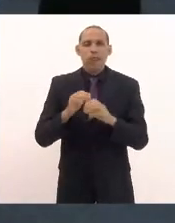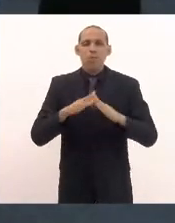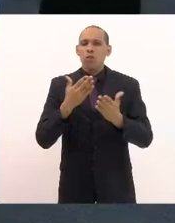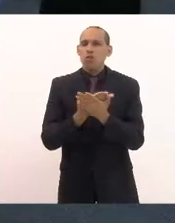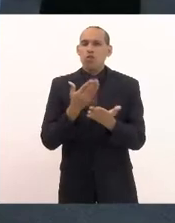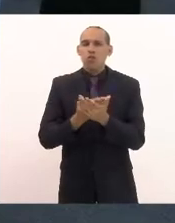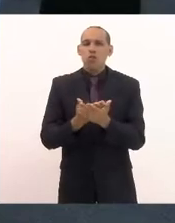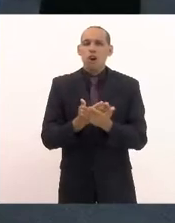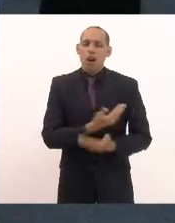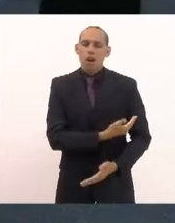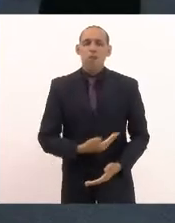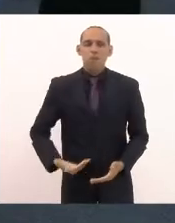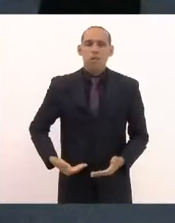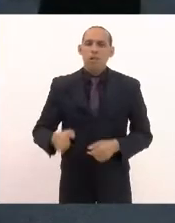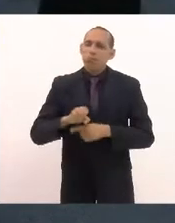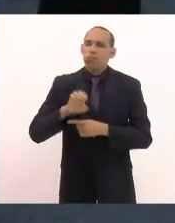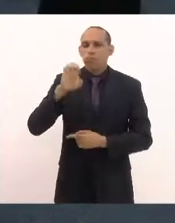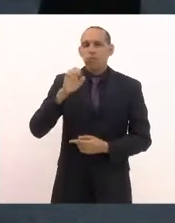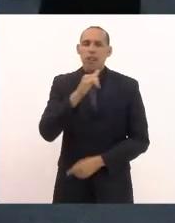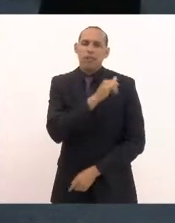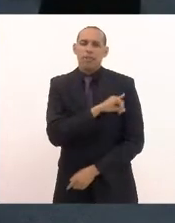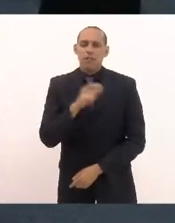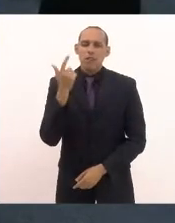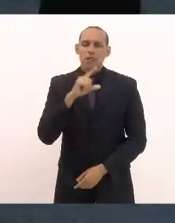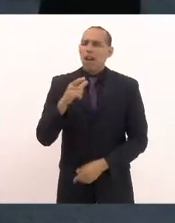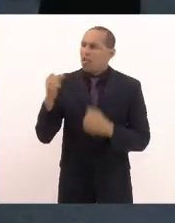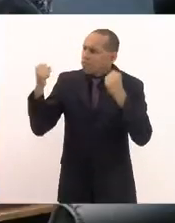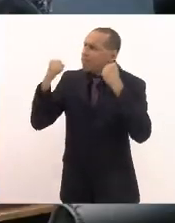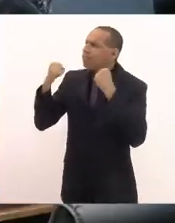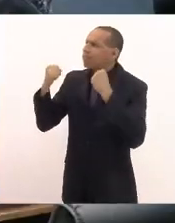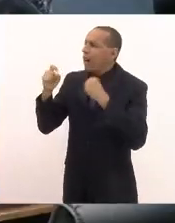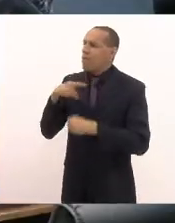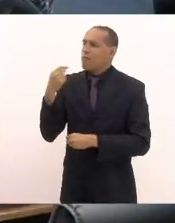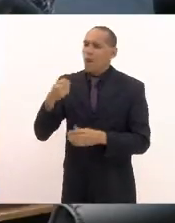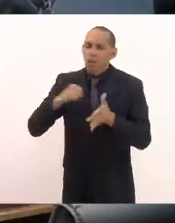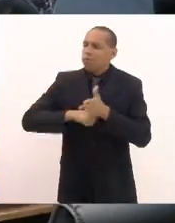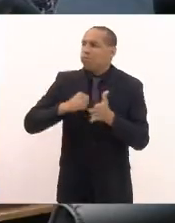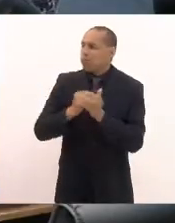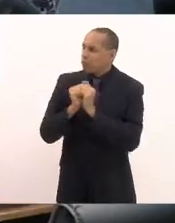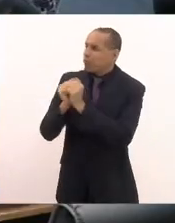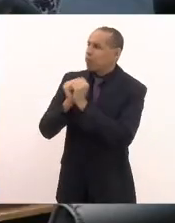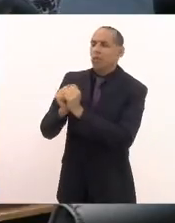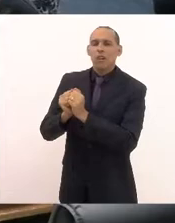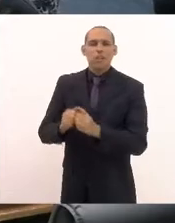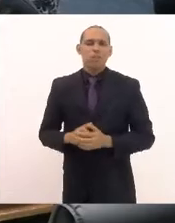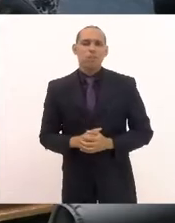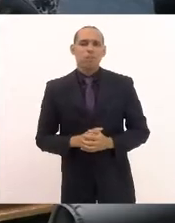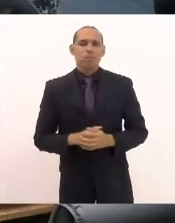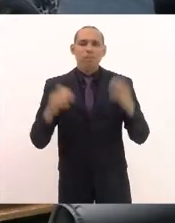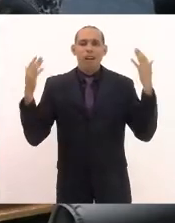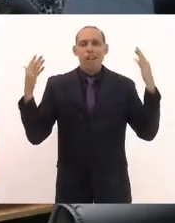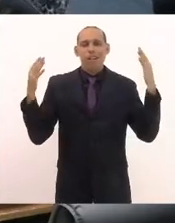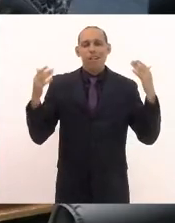no estado do Rio de Janeiro. Então, muita força, vamos continuar juntos nessa batalha.